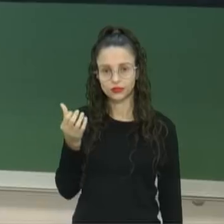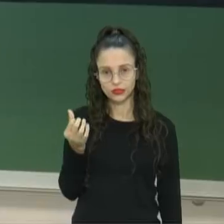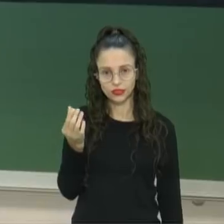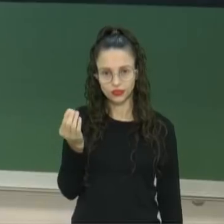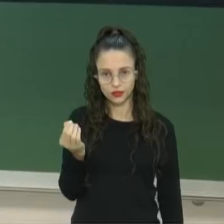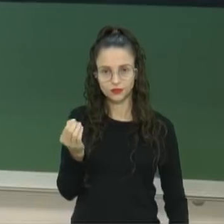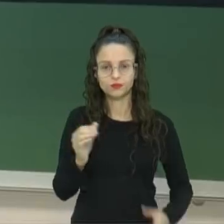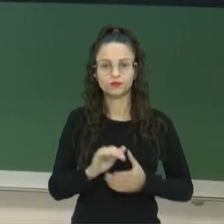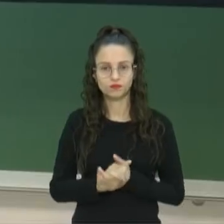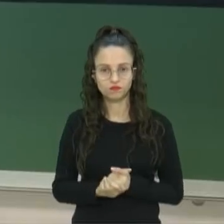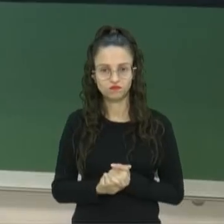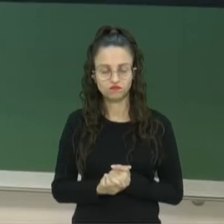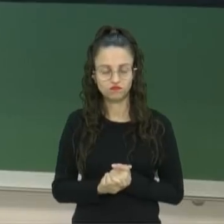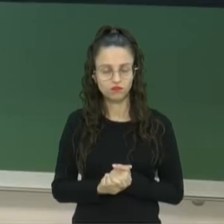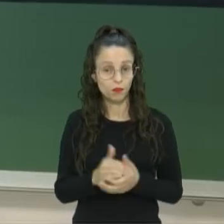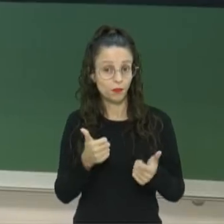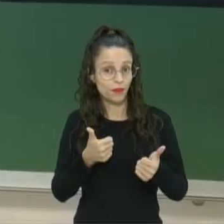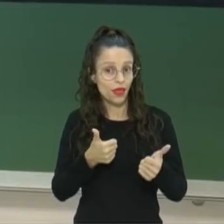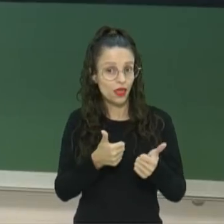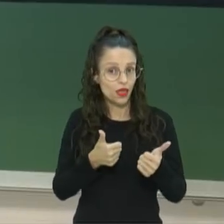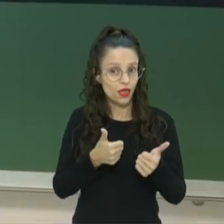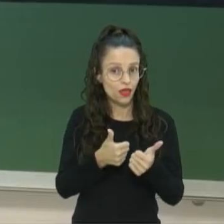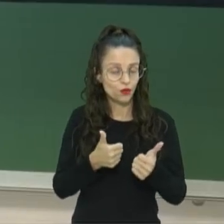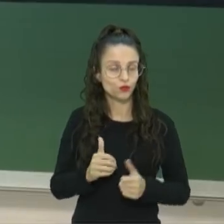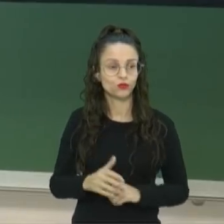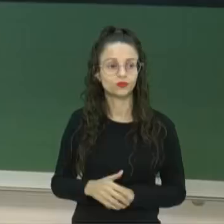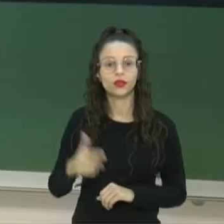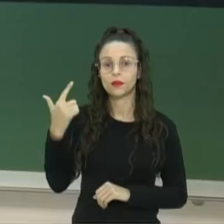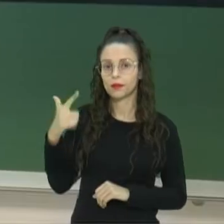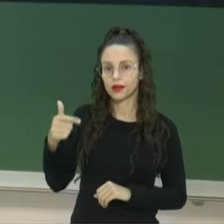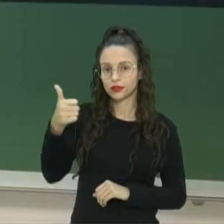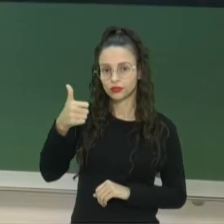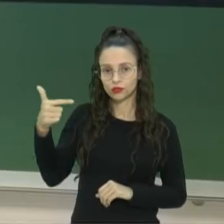60. Estamos chegando perto, ó. Mais um 12,